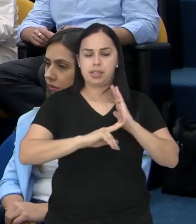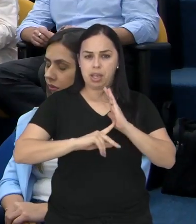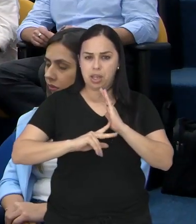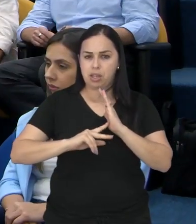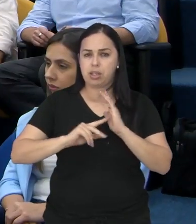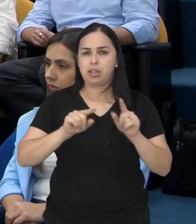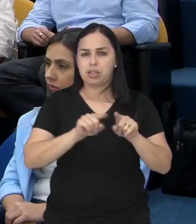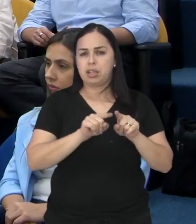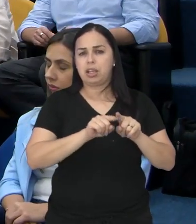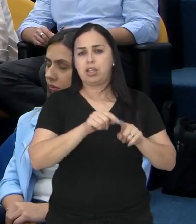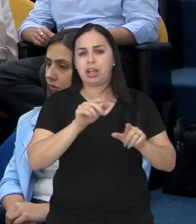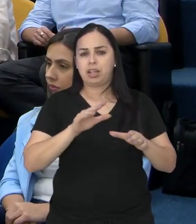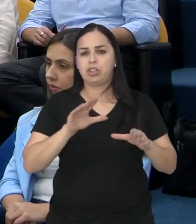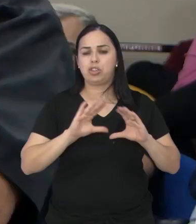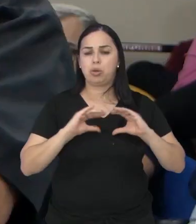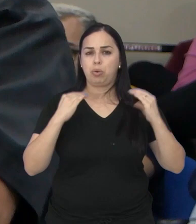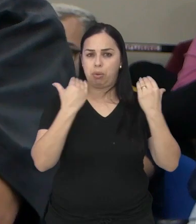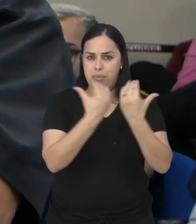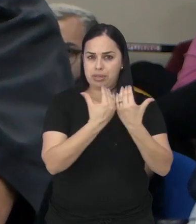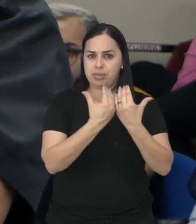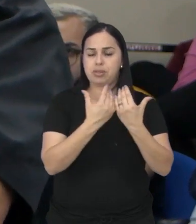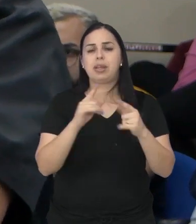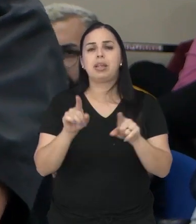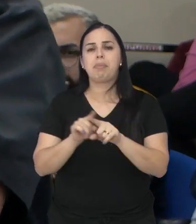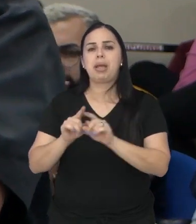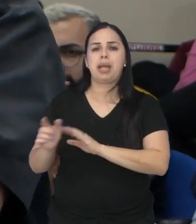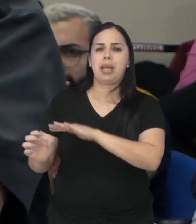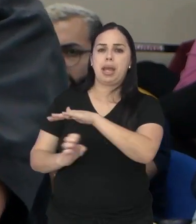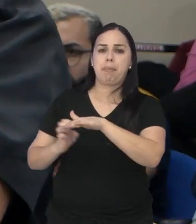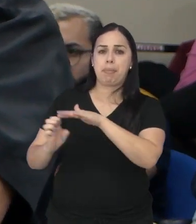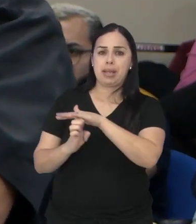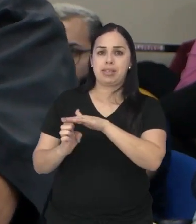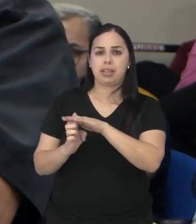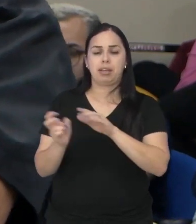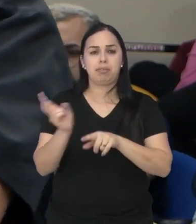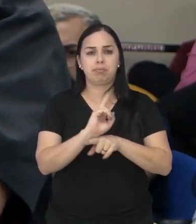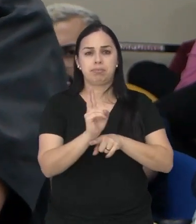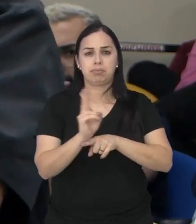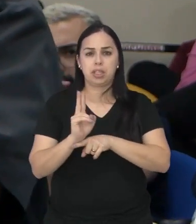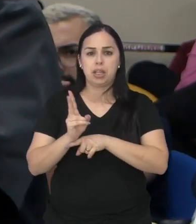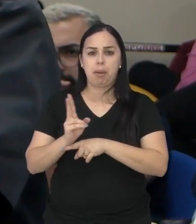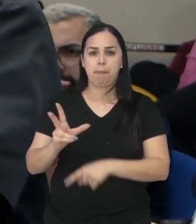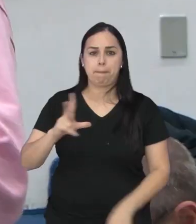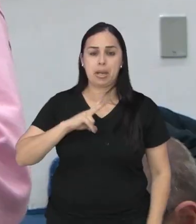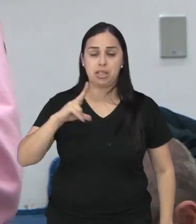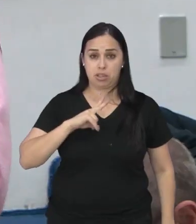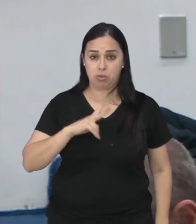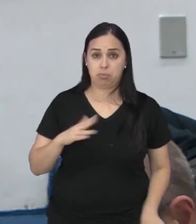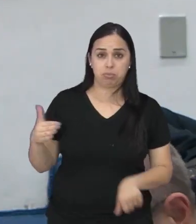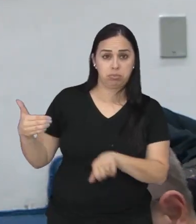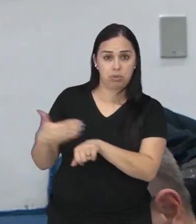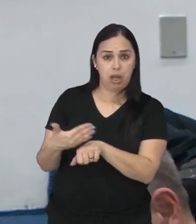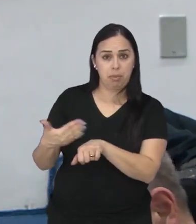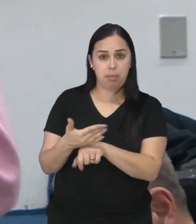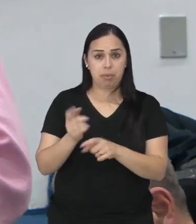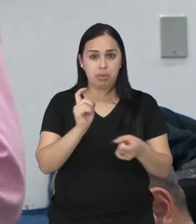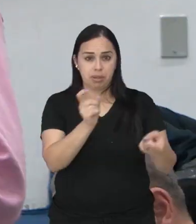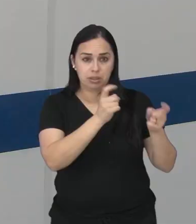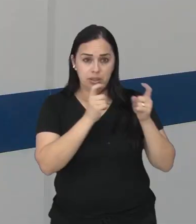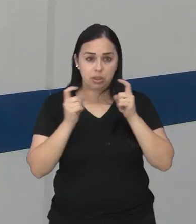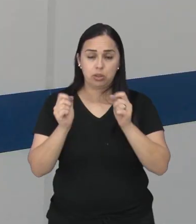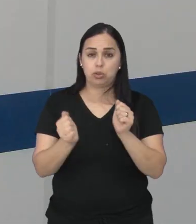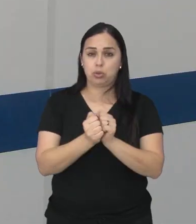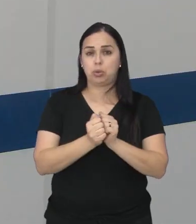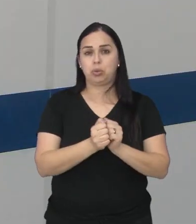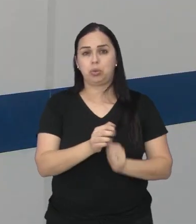síndicos de condomínios de São José e empresas que oferecem um serviço de segurança particular. O grupo compareceu para um encontro